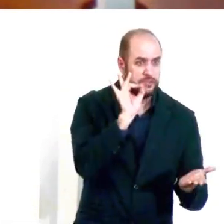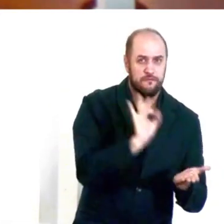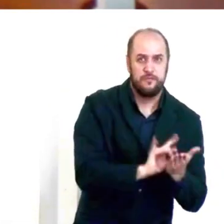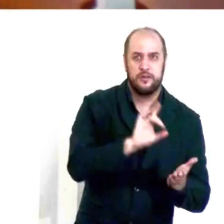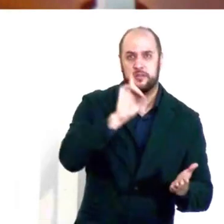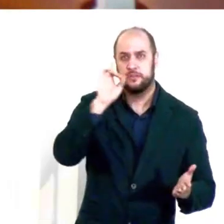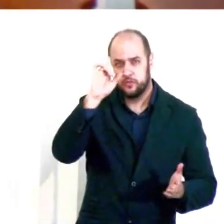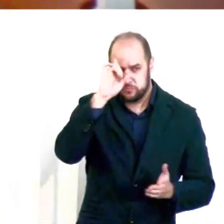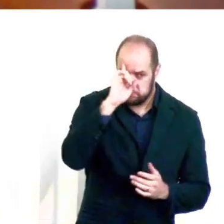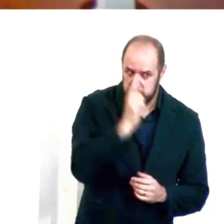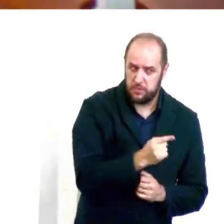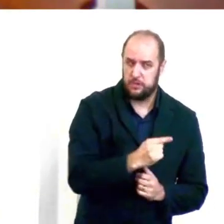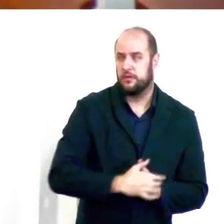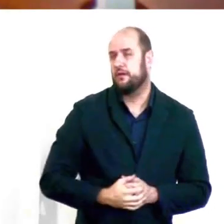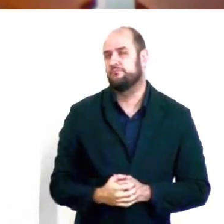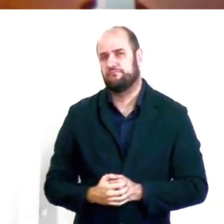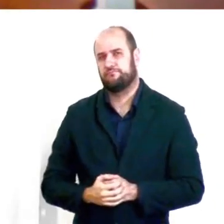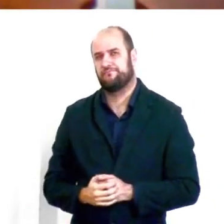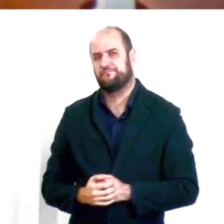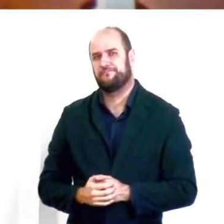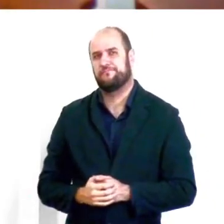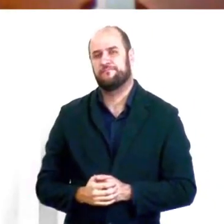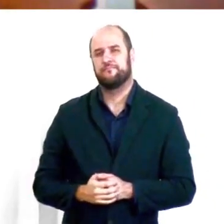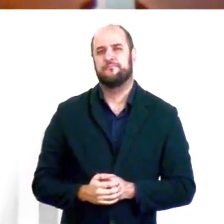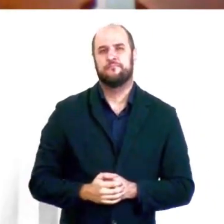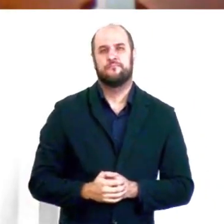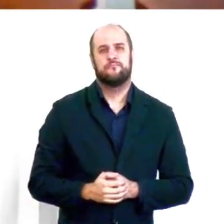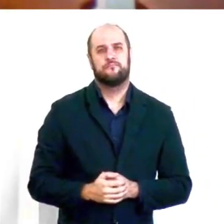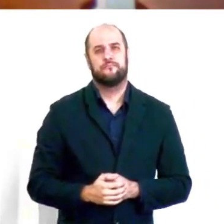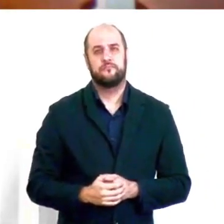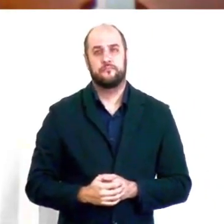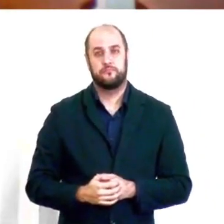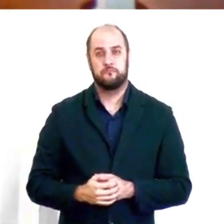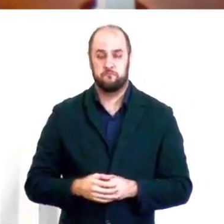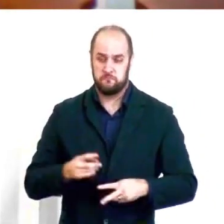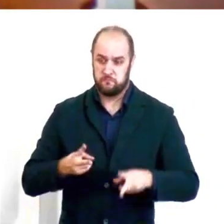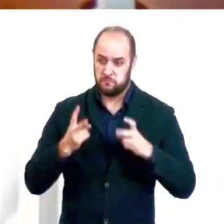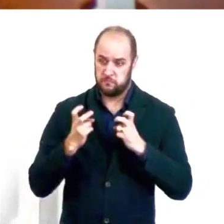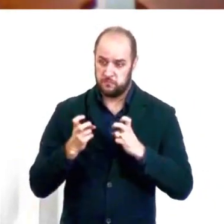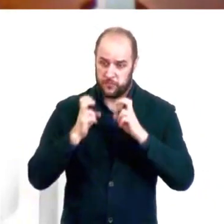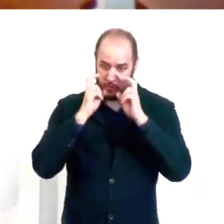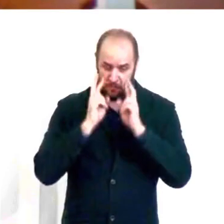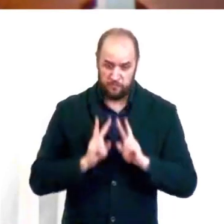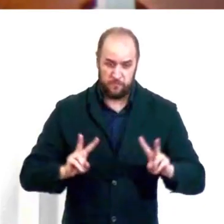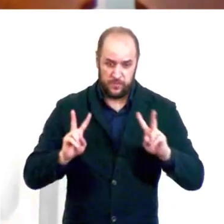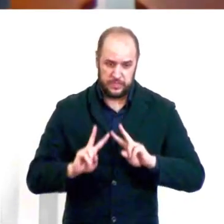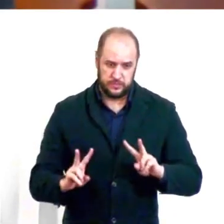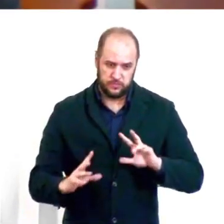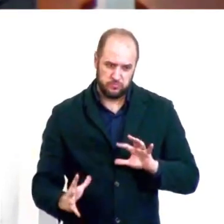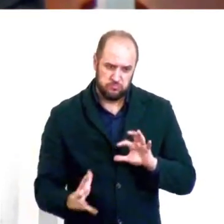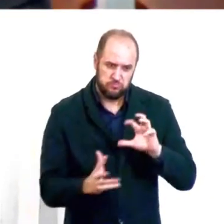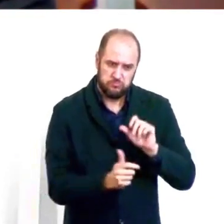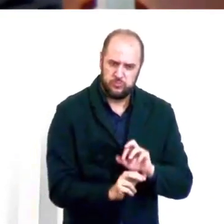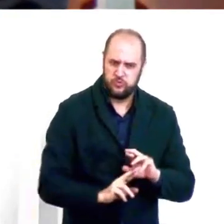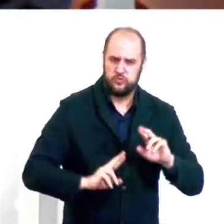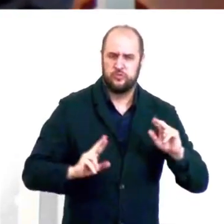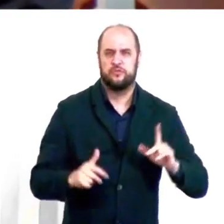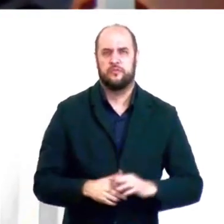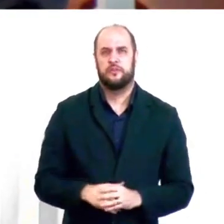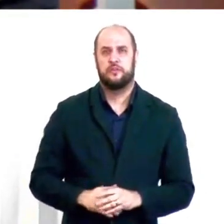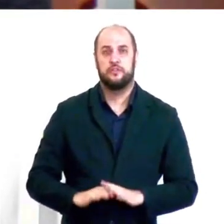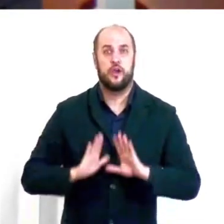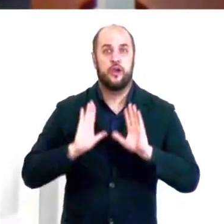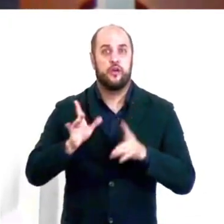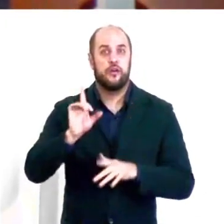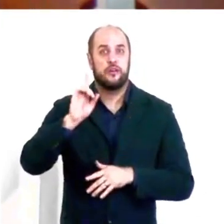eternas. Nós vemos que após a divisão sobre a terra, Deus vai voltar os olhos agora para